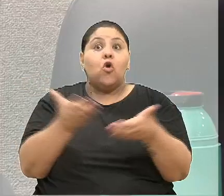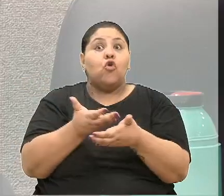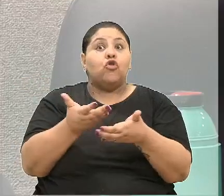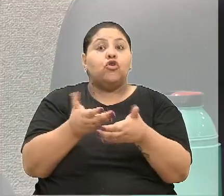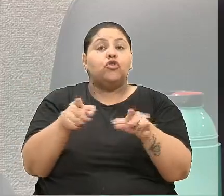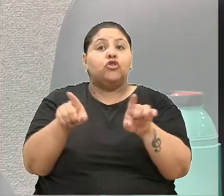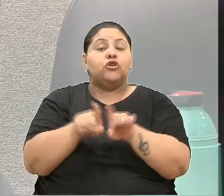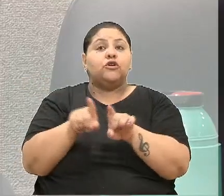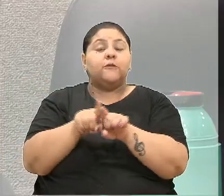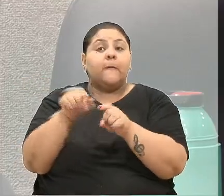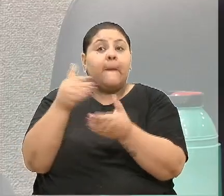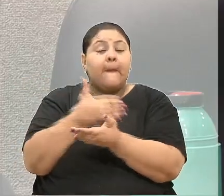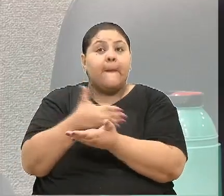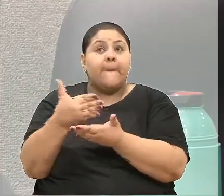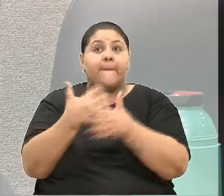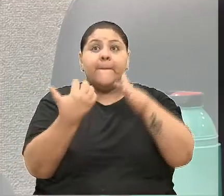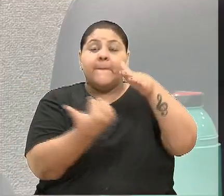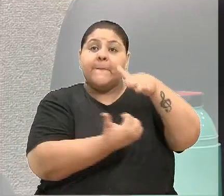também evasão de